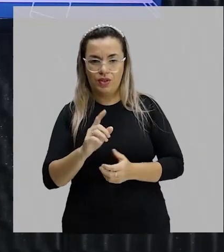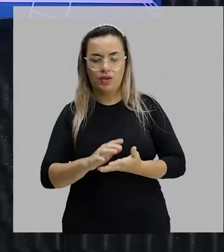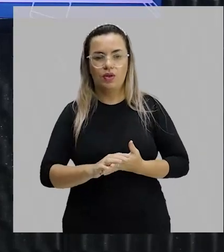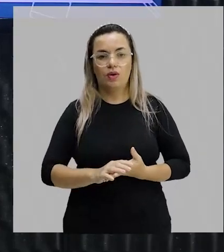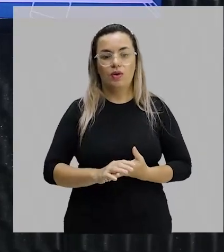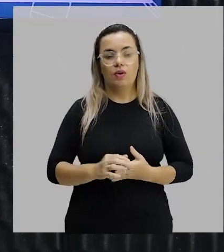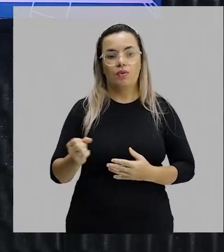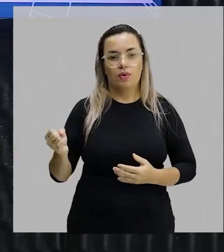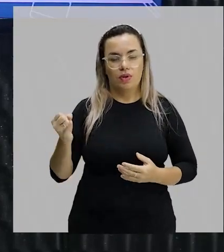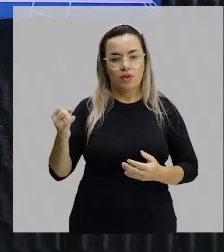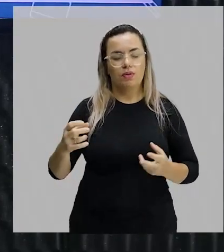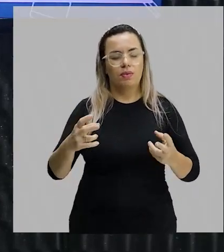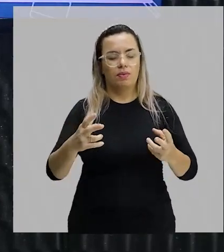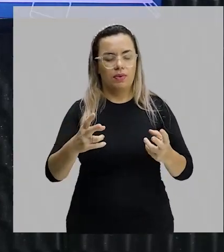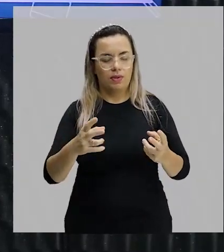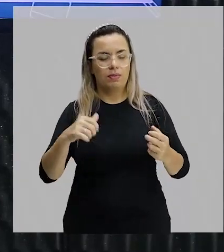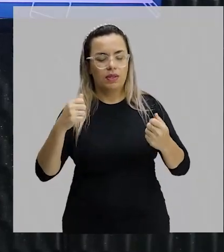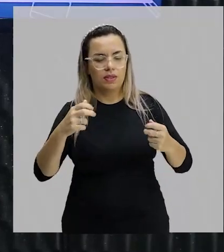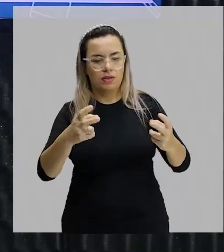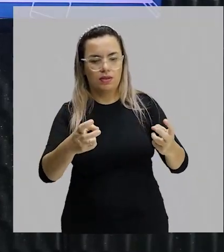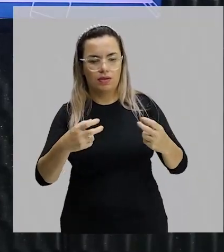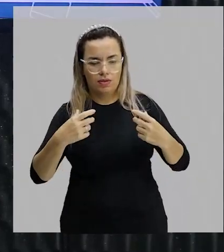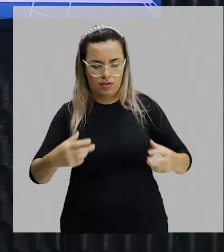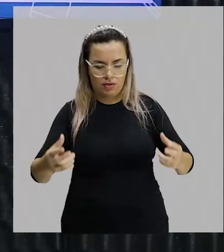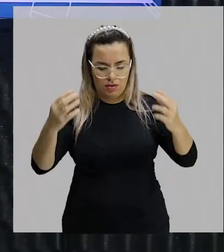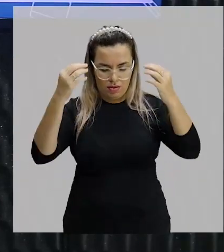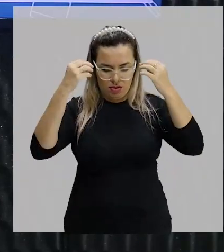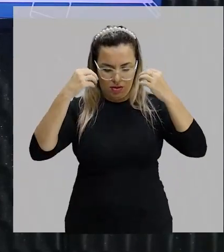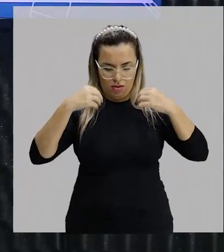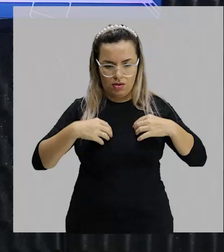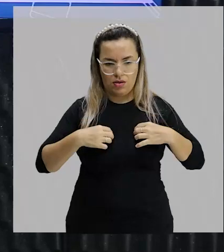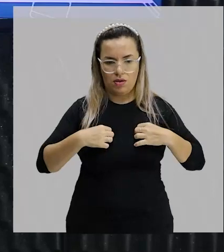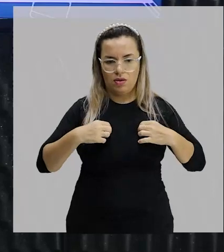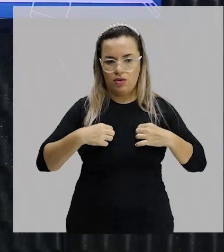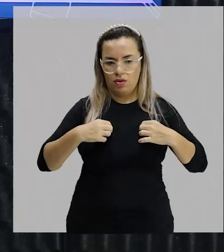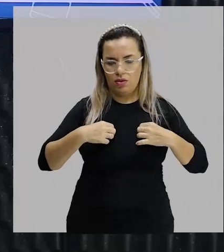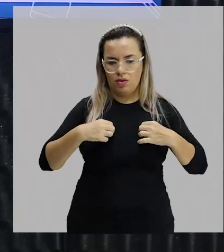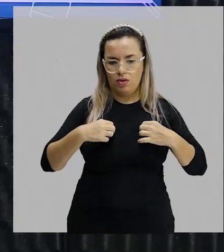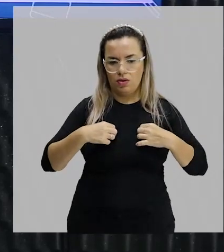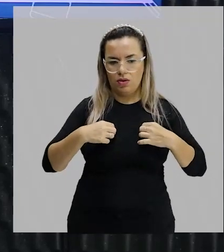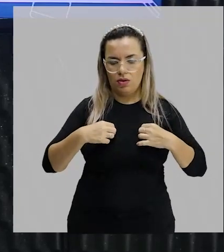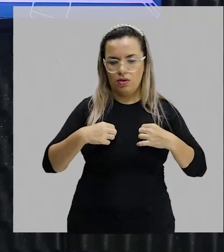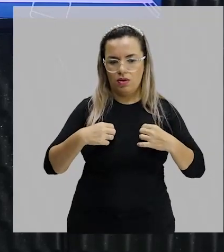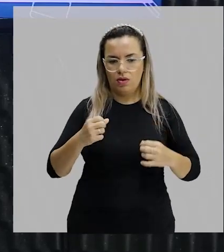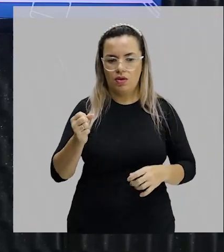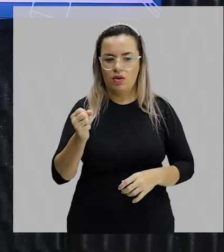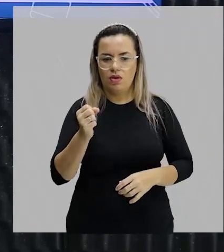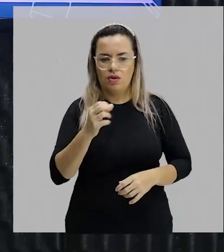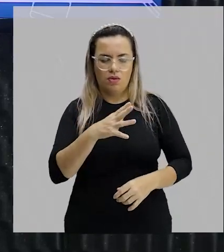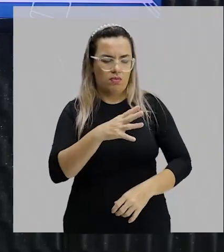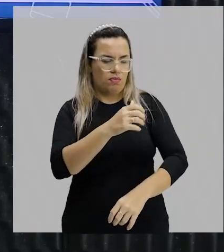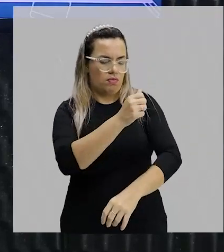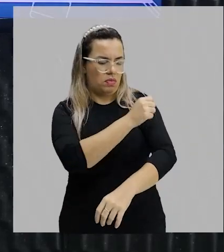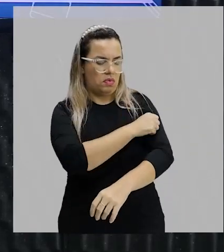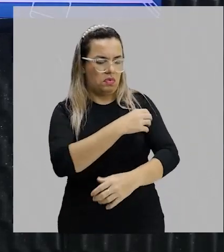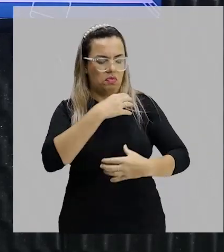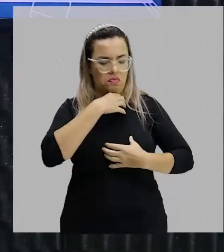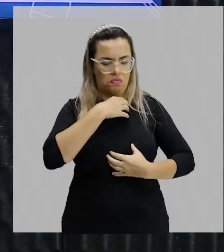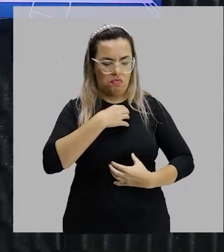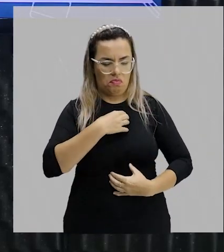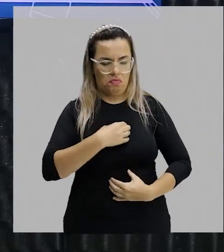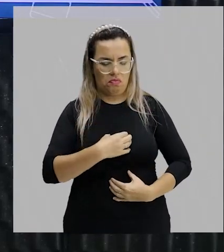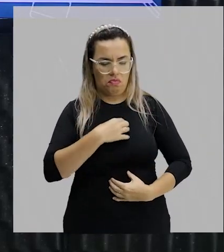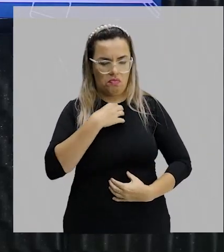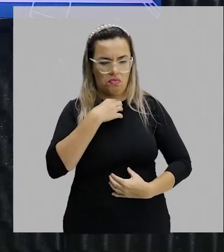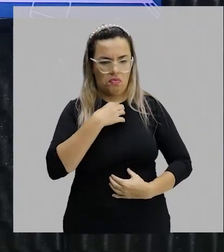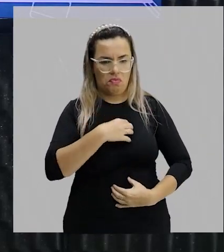figurino no corpo, uma roupa no corpo, você muda a postura. Os alunos mais novos, os garotos, quando colocam um terno e gravata, o menino já se incha aqui e se